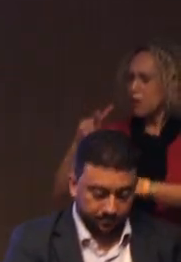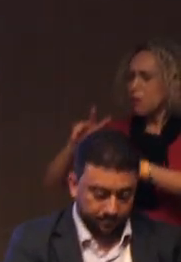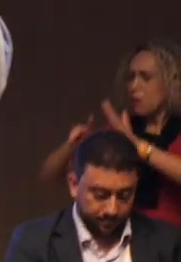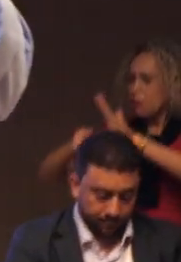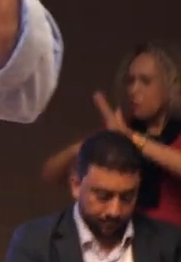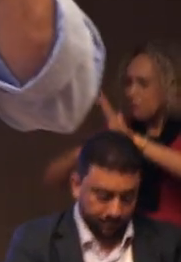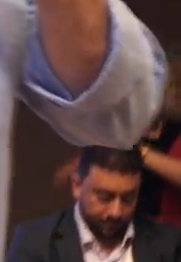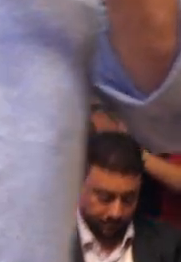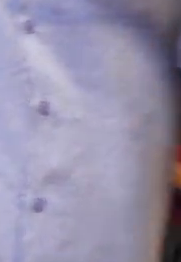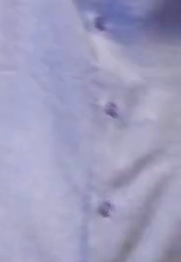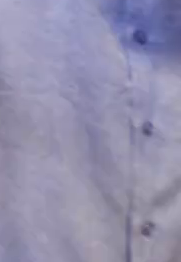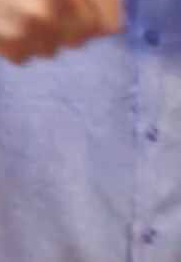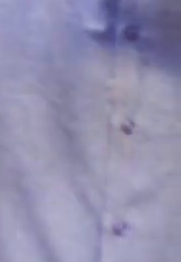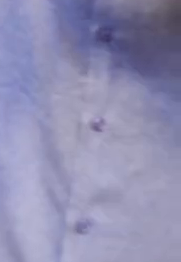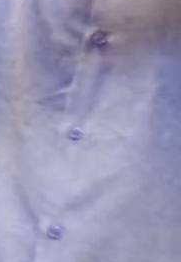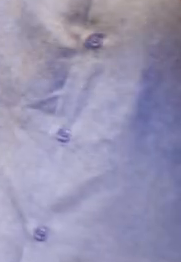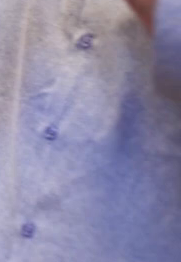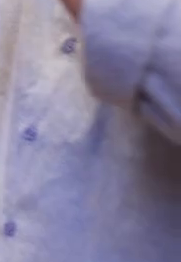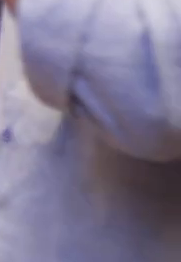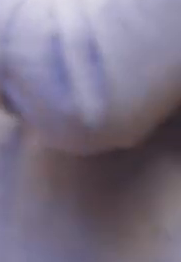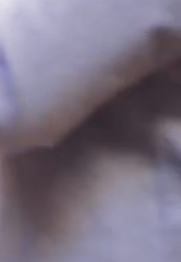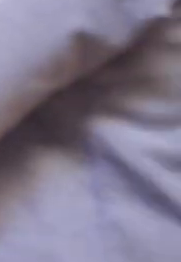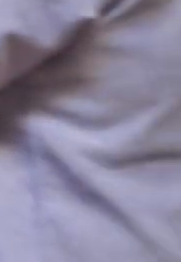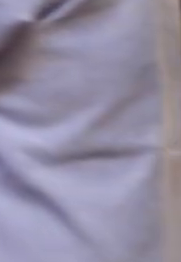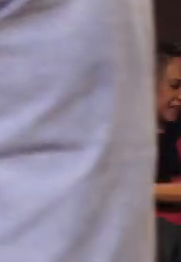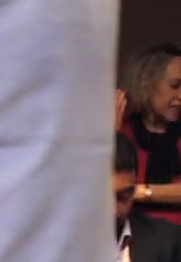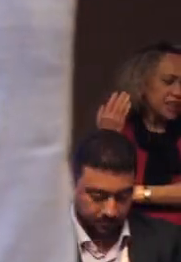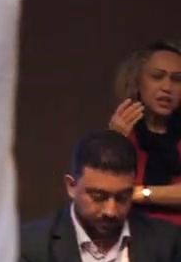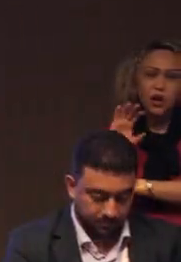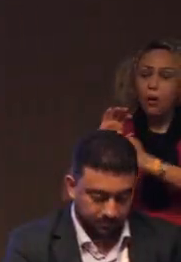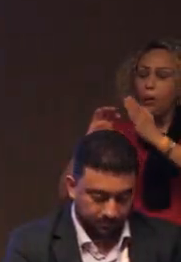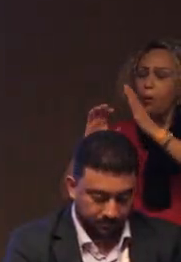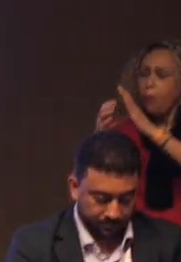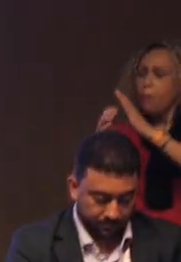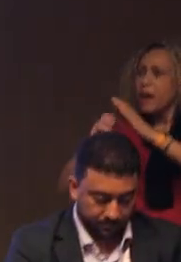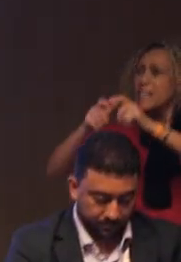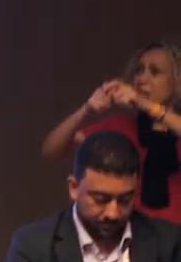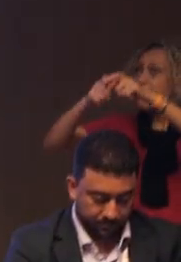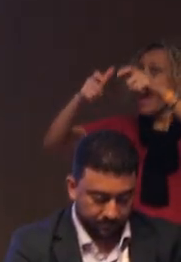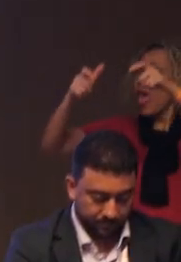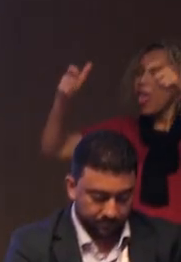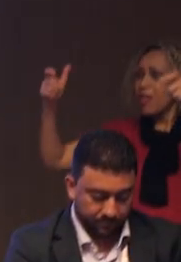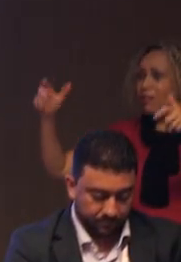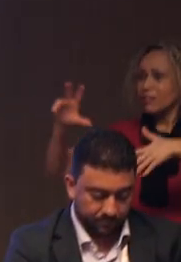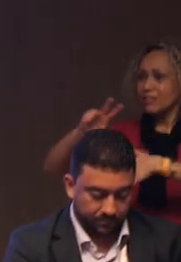a construir o maior partido de esquerda da América Latina, que sabe o mundo,